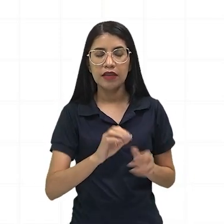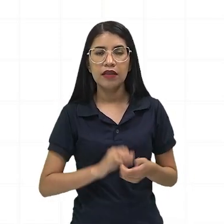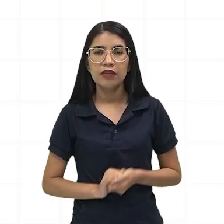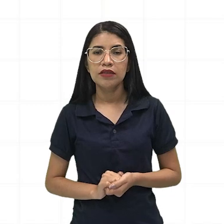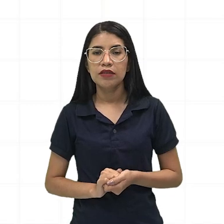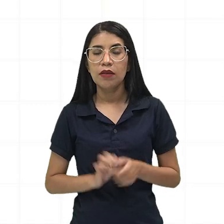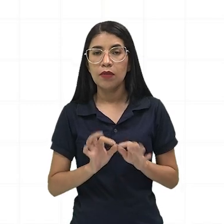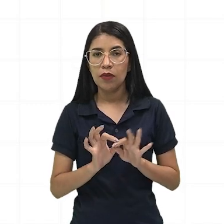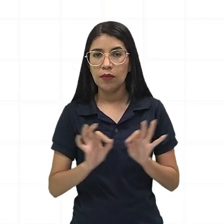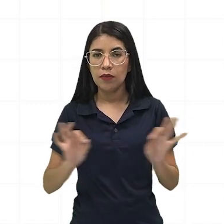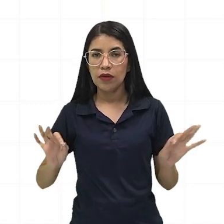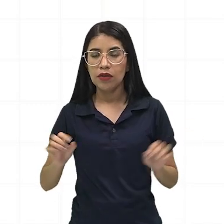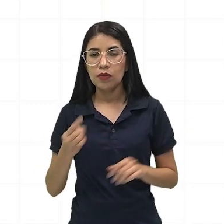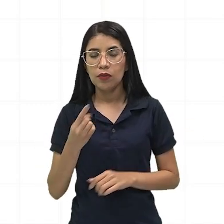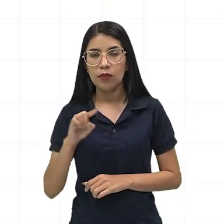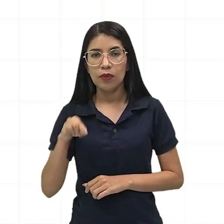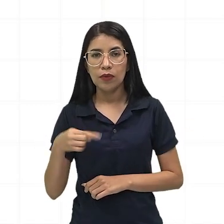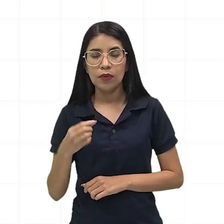de comprimento,